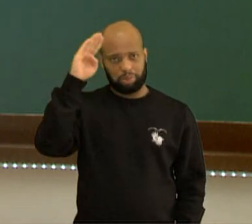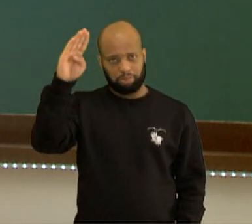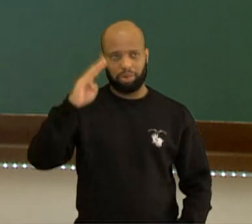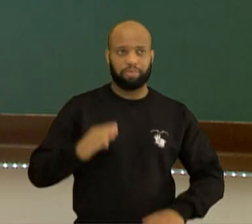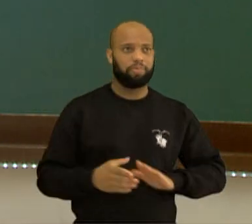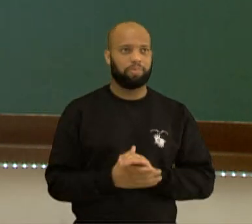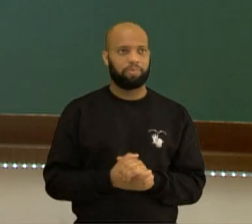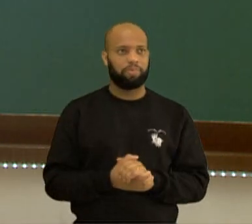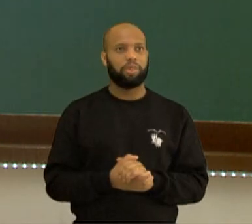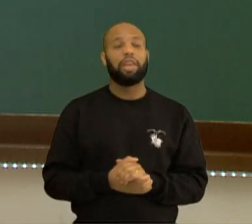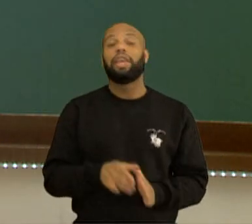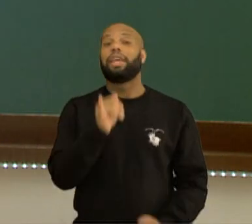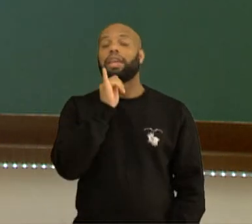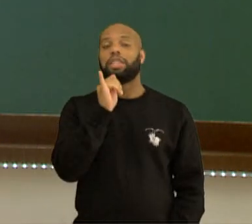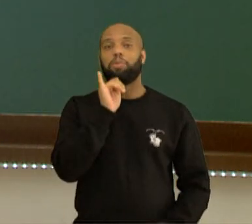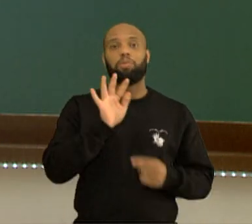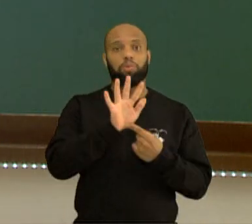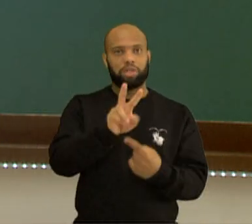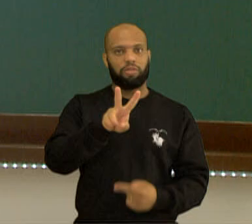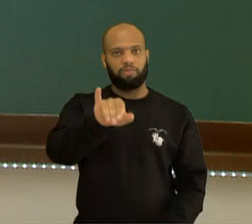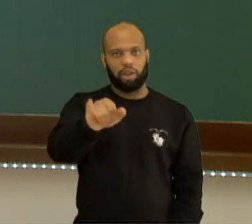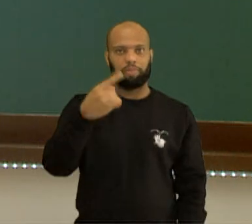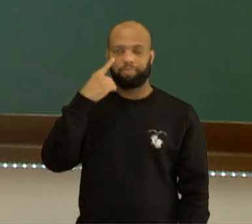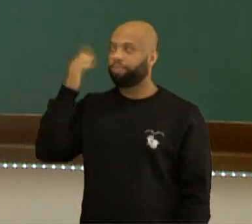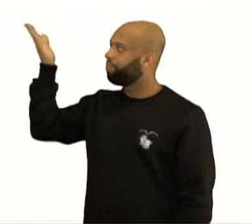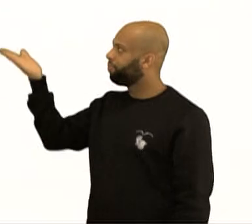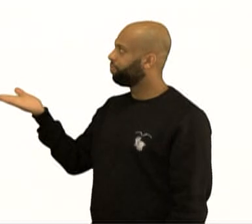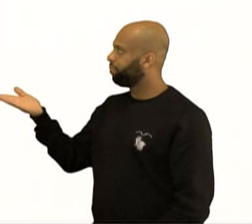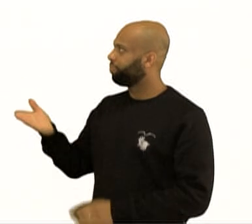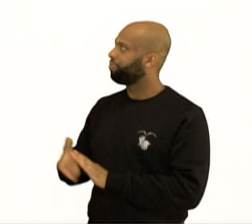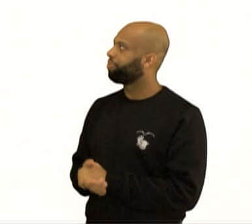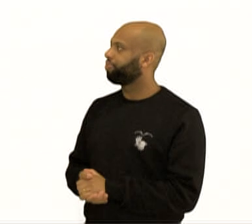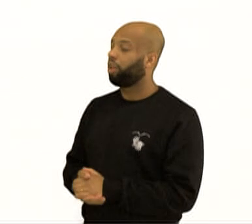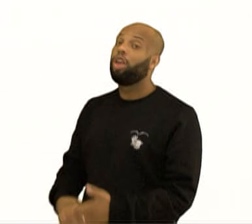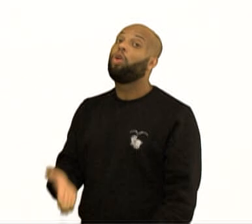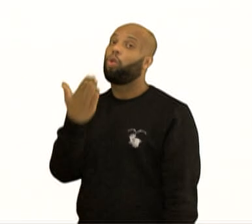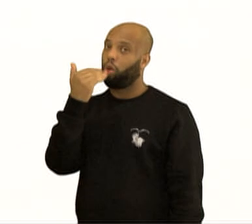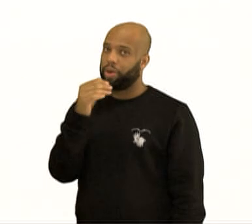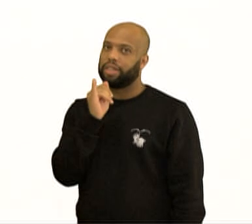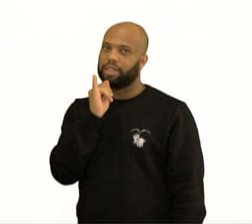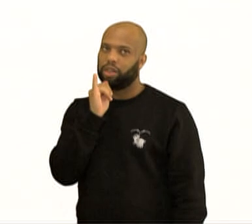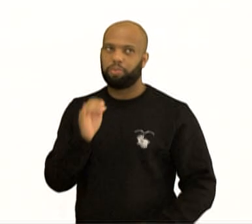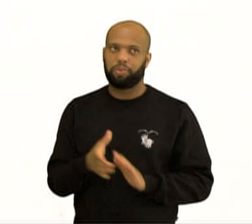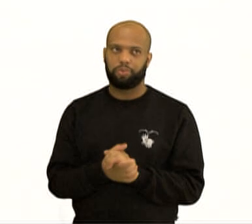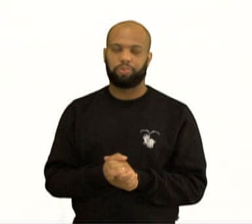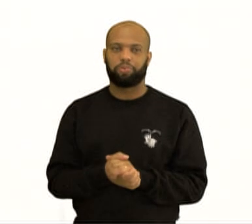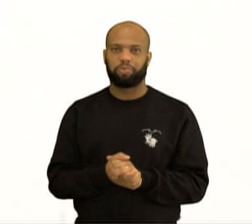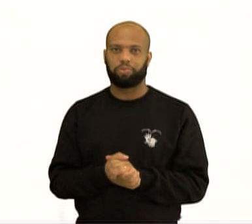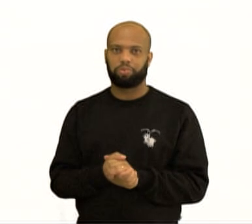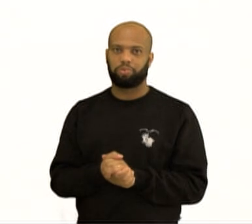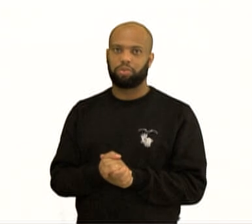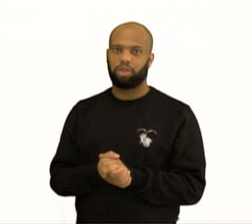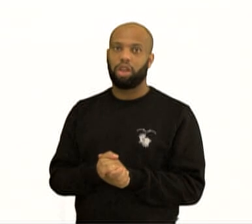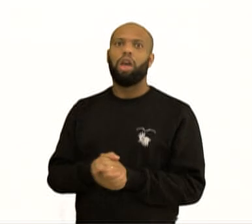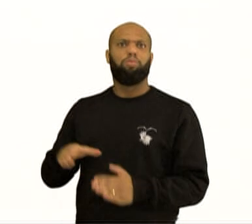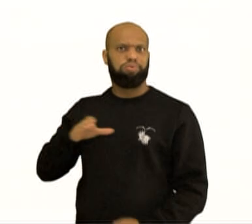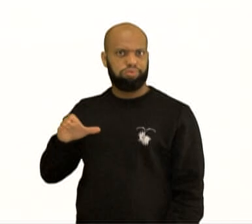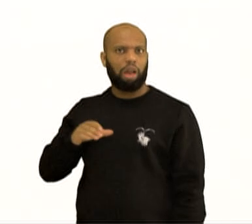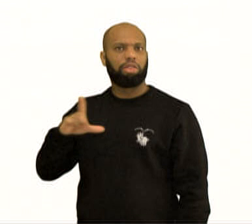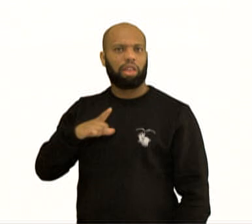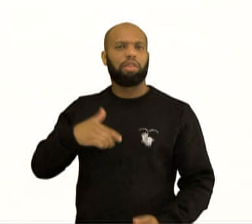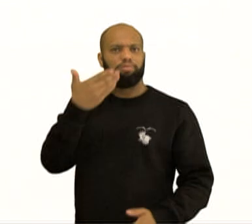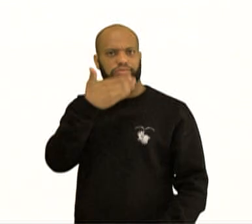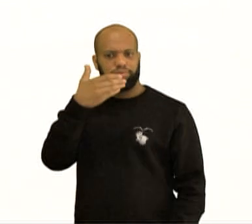energia. E alguns exemplos de alimentos que são ricos em carboidratos. Ricos porque, como eu citei anteriormente,